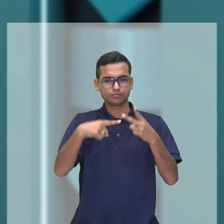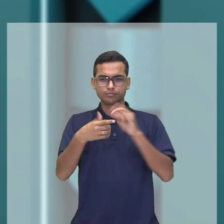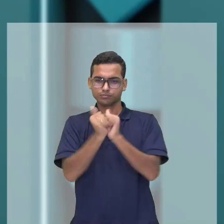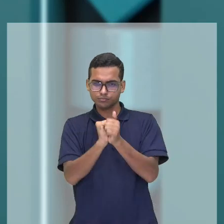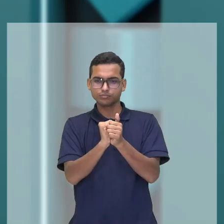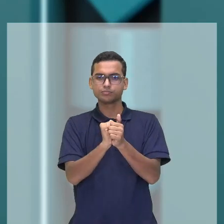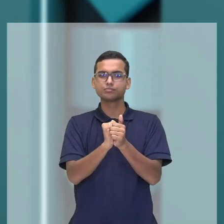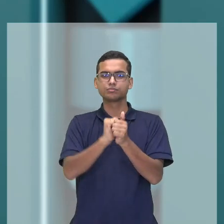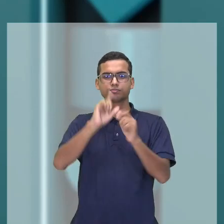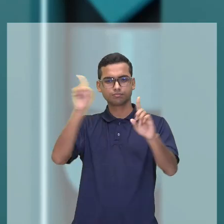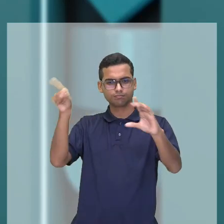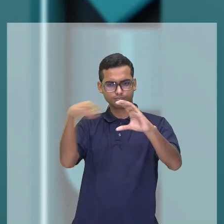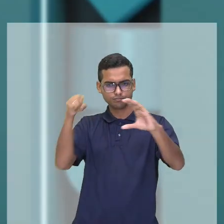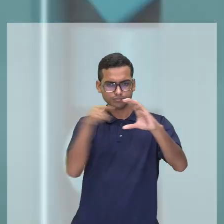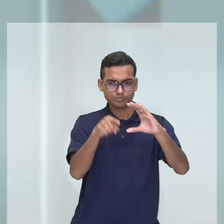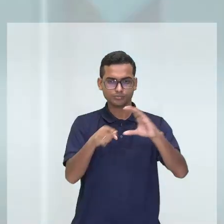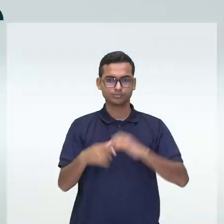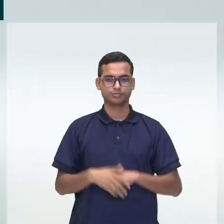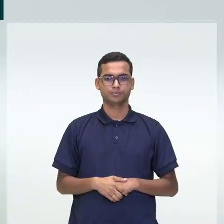esportes de precisão.